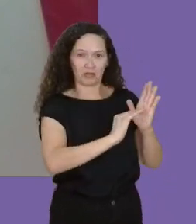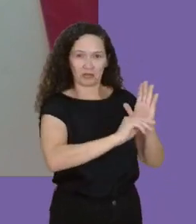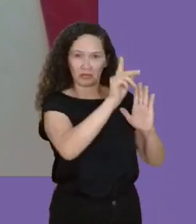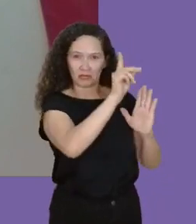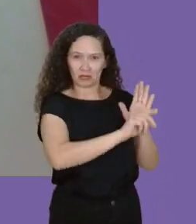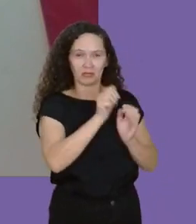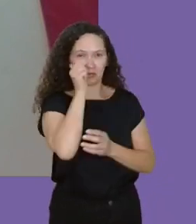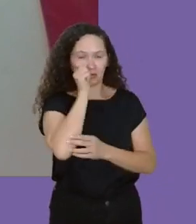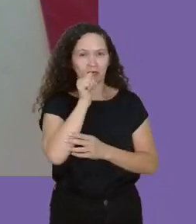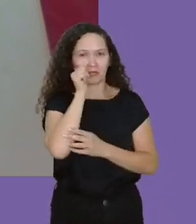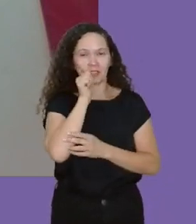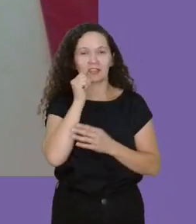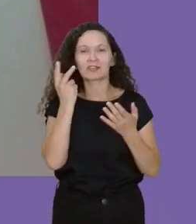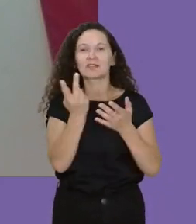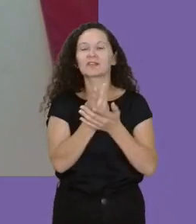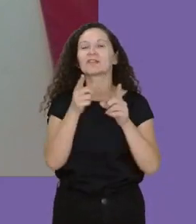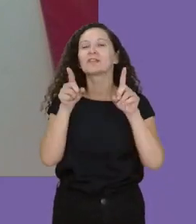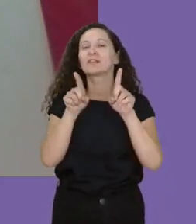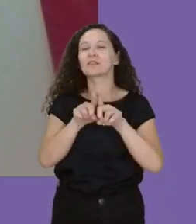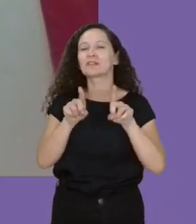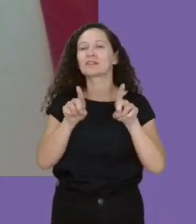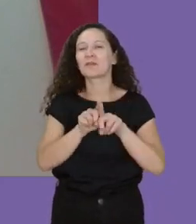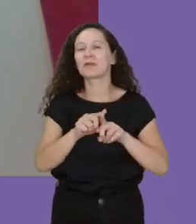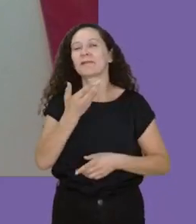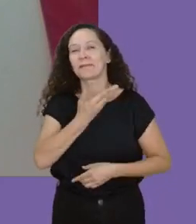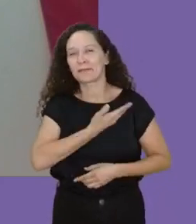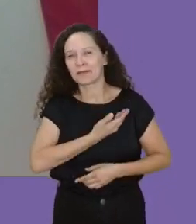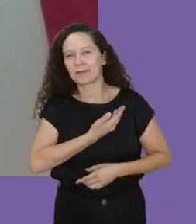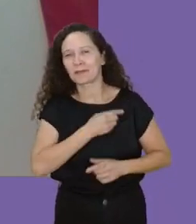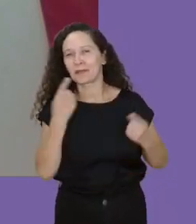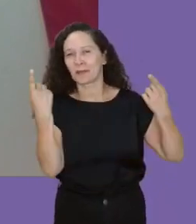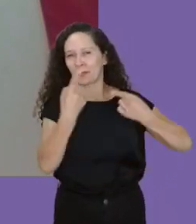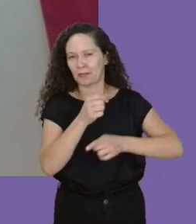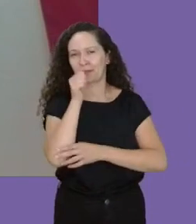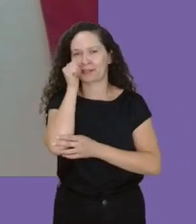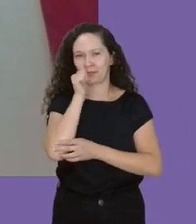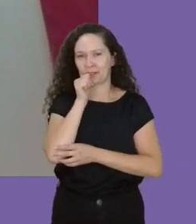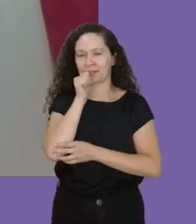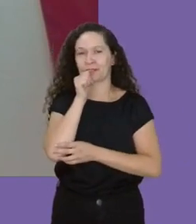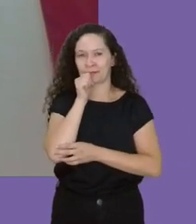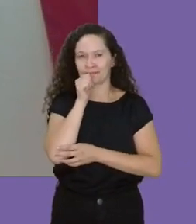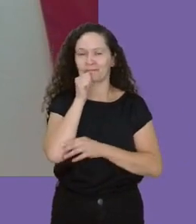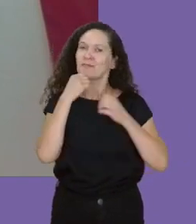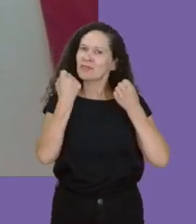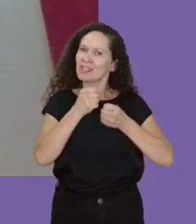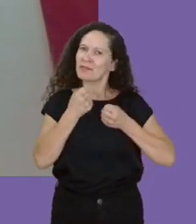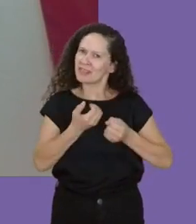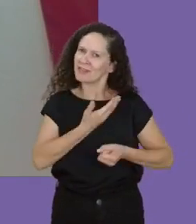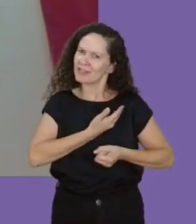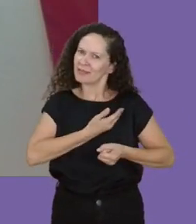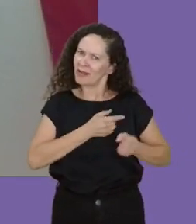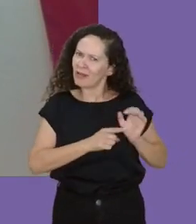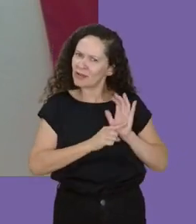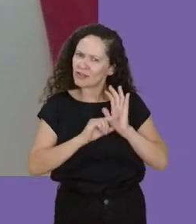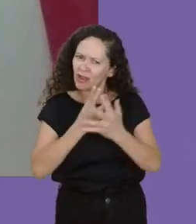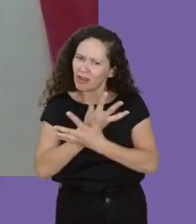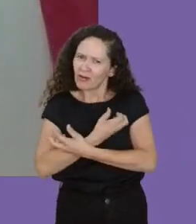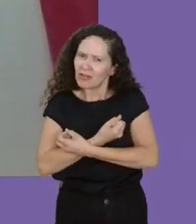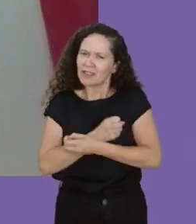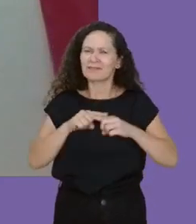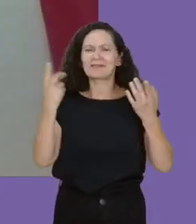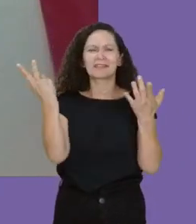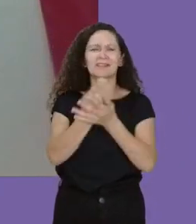nesses casos são cometidas também pelos seus colegas, né, que deveriam acolhê-las, mas não é